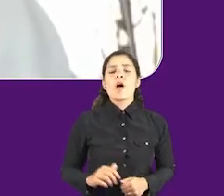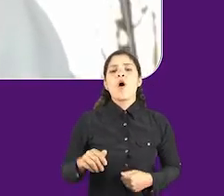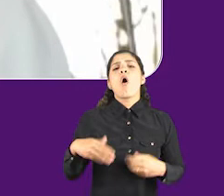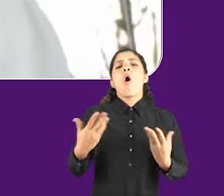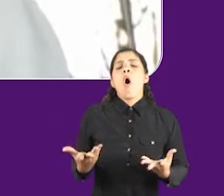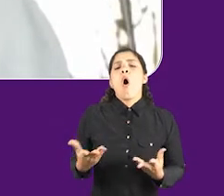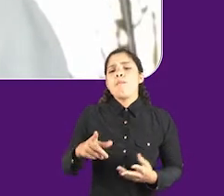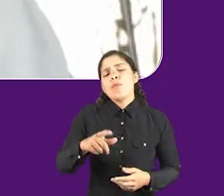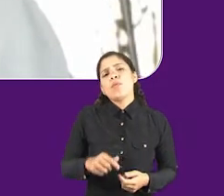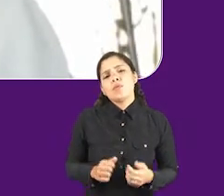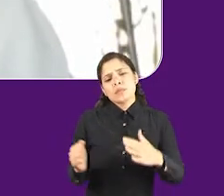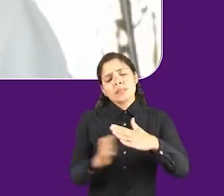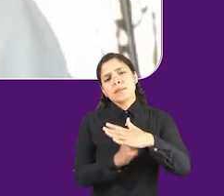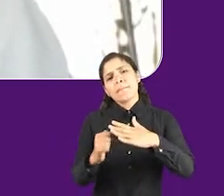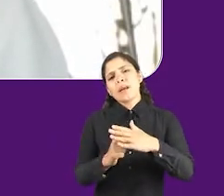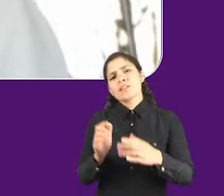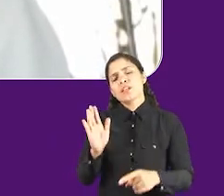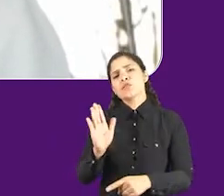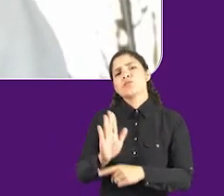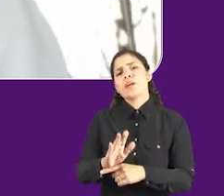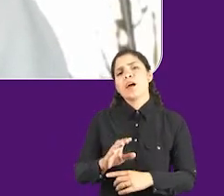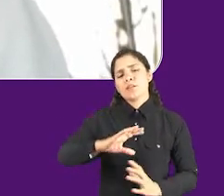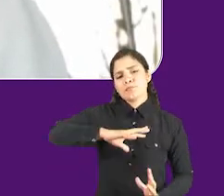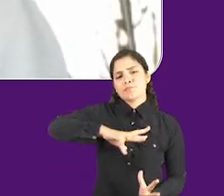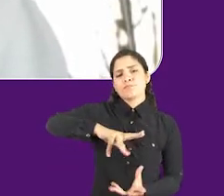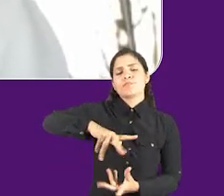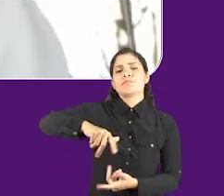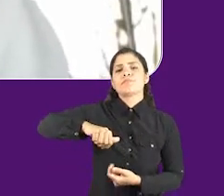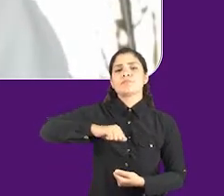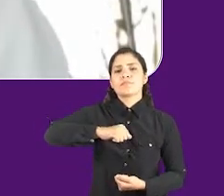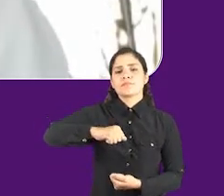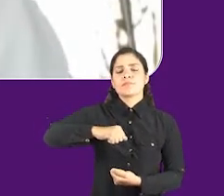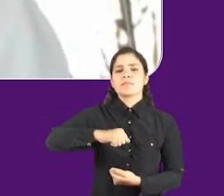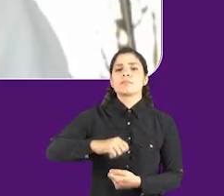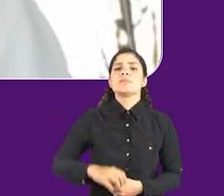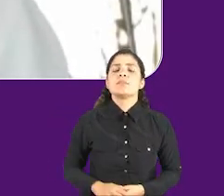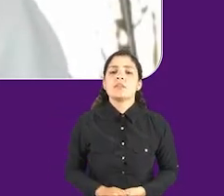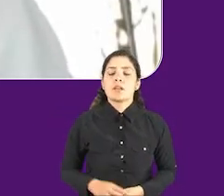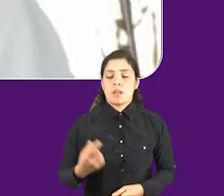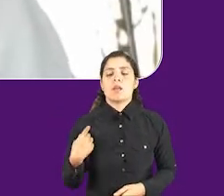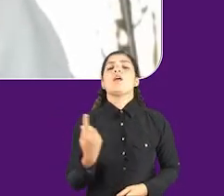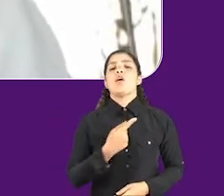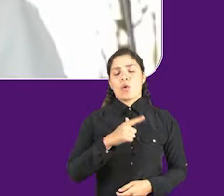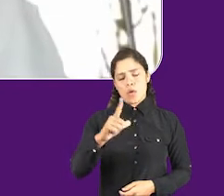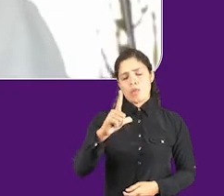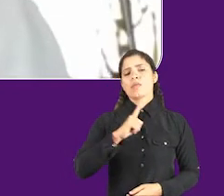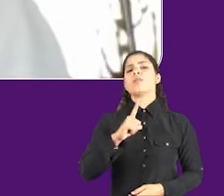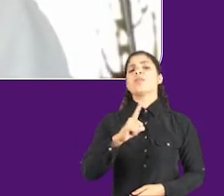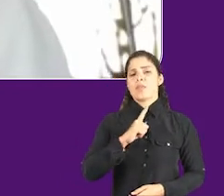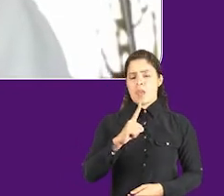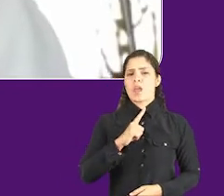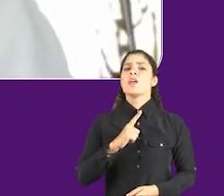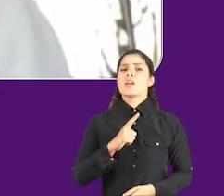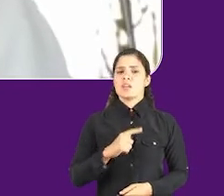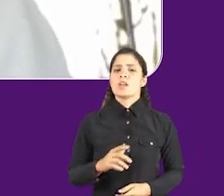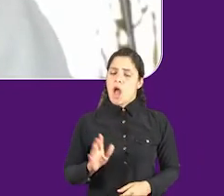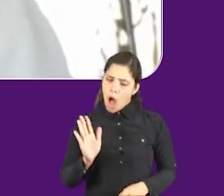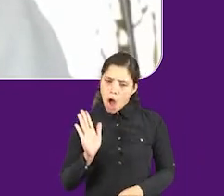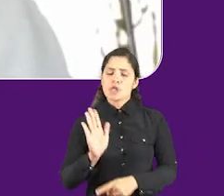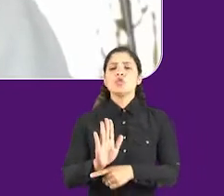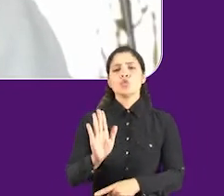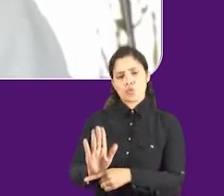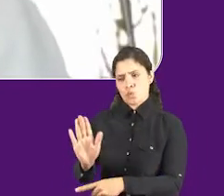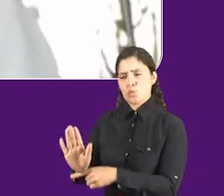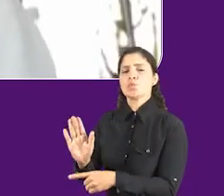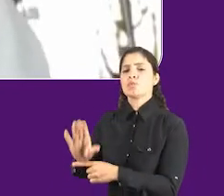soluções dentro quando no seu foi o que contribuam positivamente a preservação dos recursos naturais ou